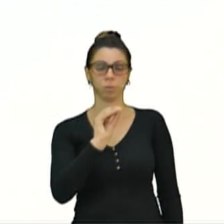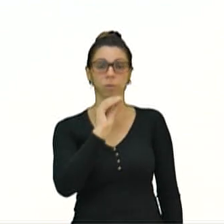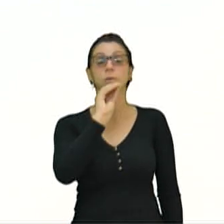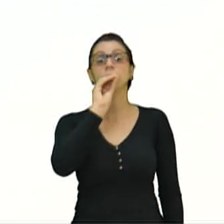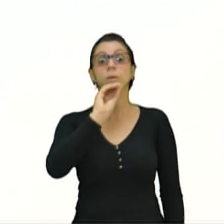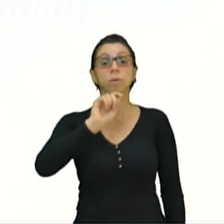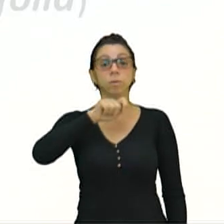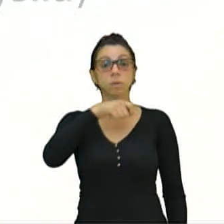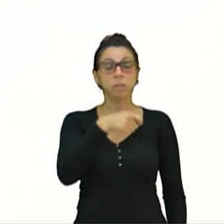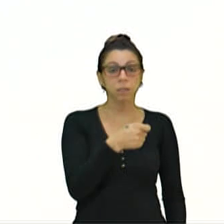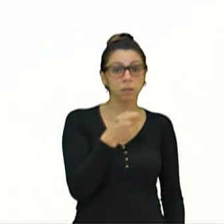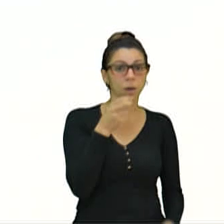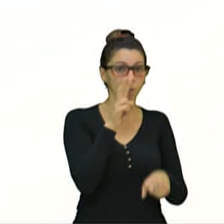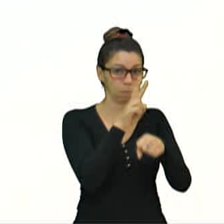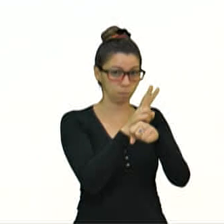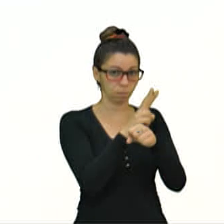desse.